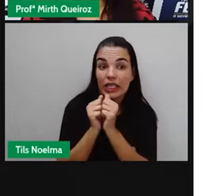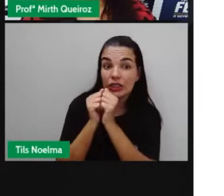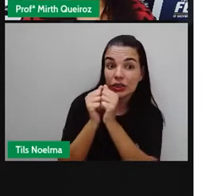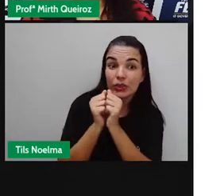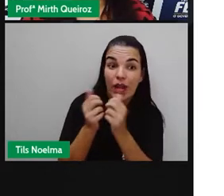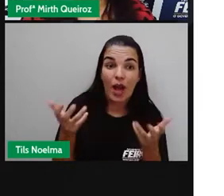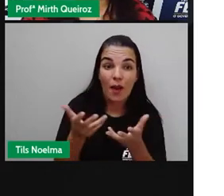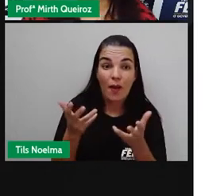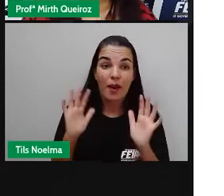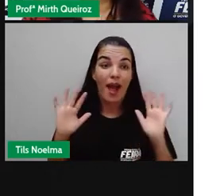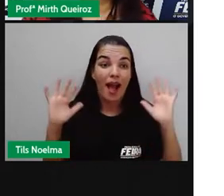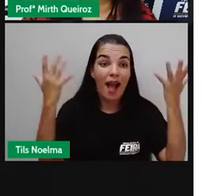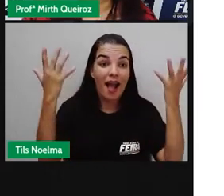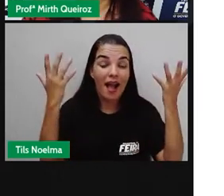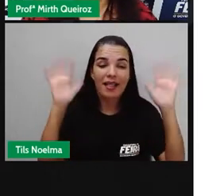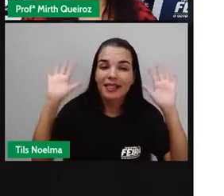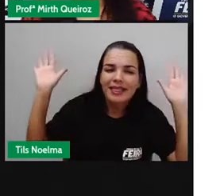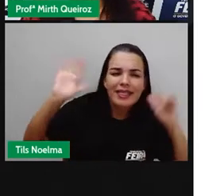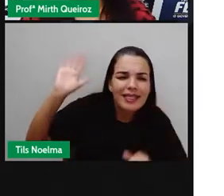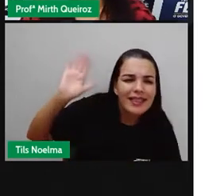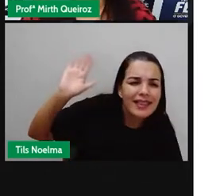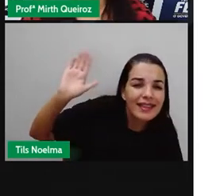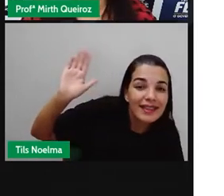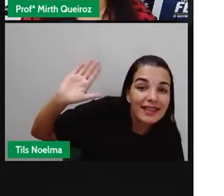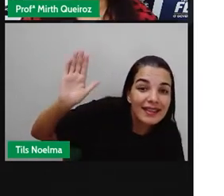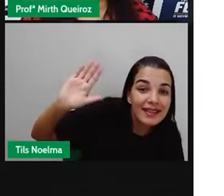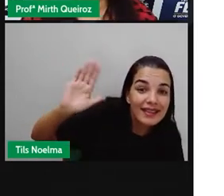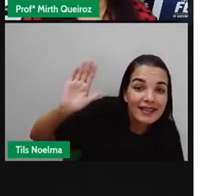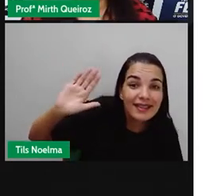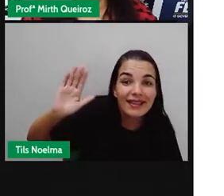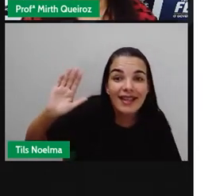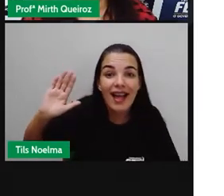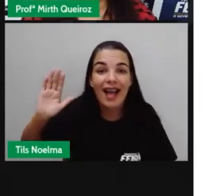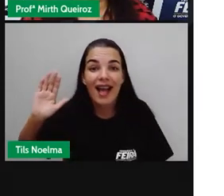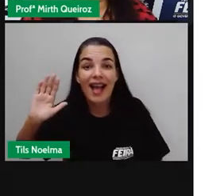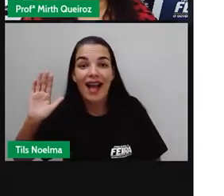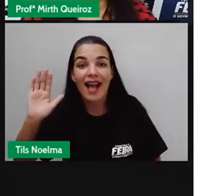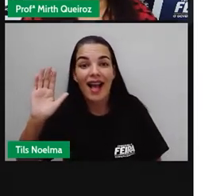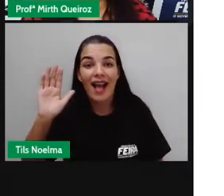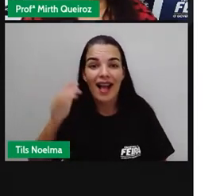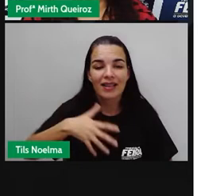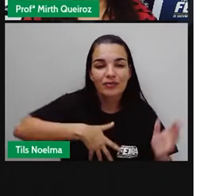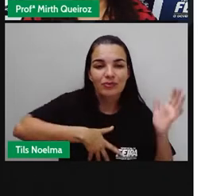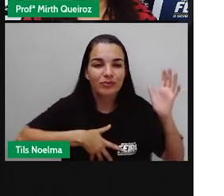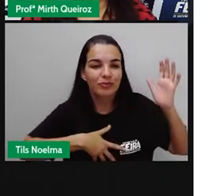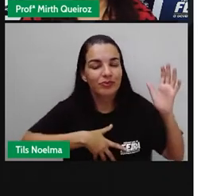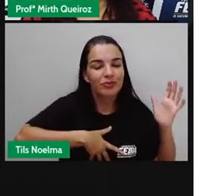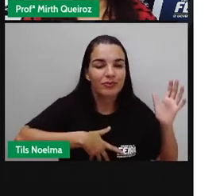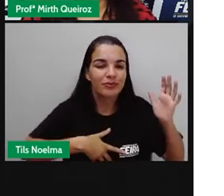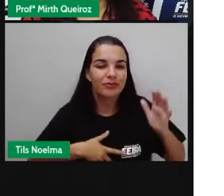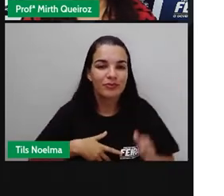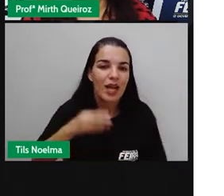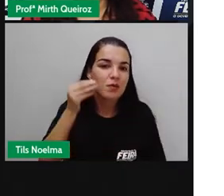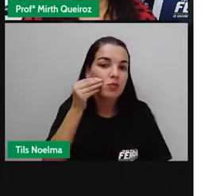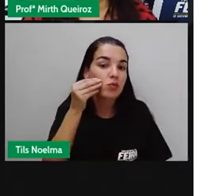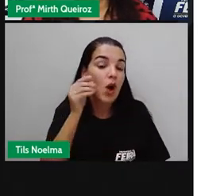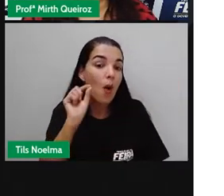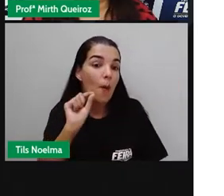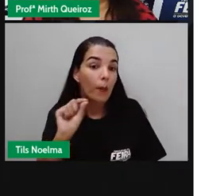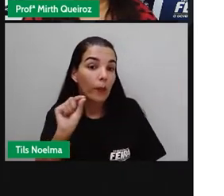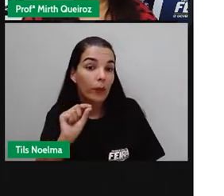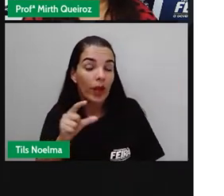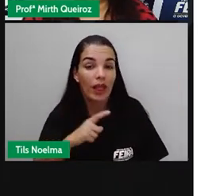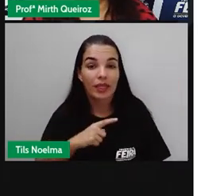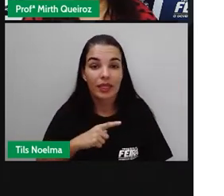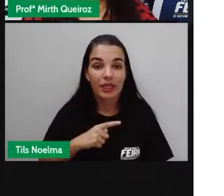está acabando. Vamos nos despedir do pessoal. E aí os pares começam a dançar juntos. Lembrando que quando se tem